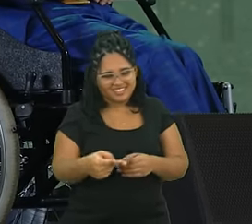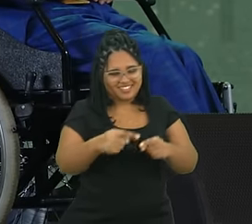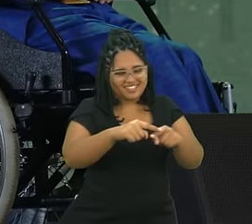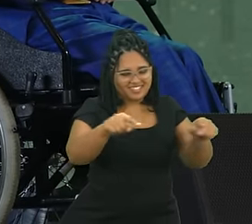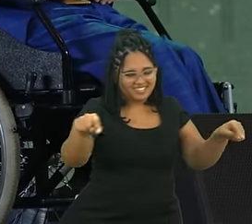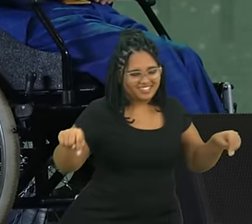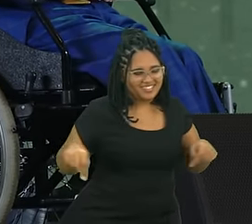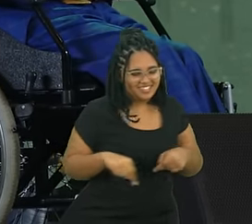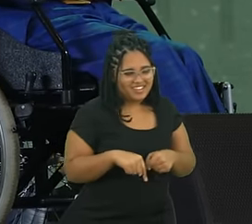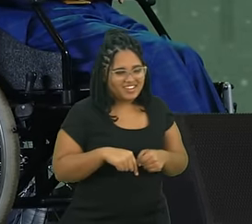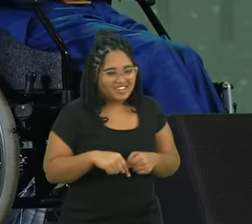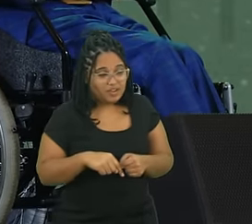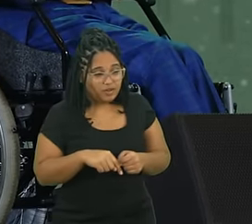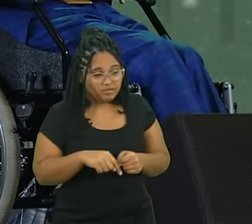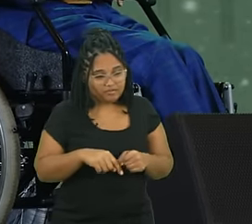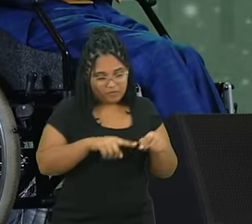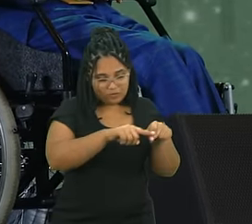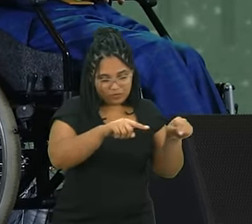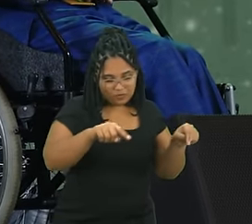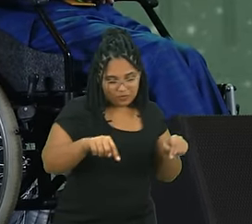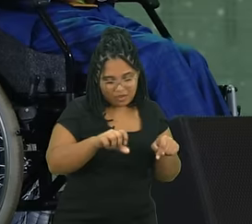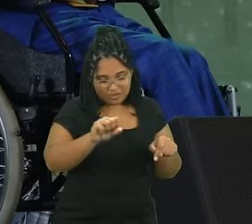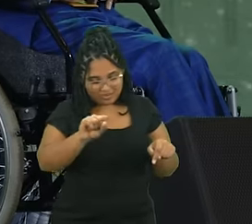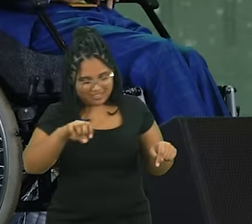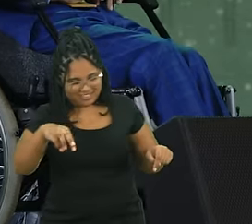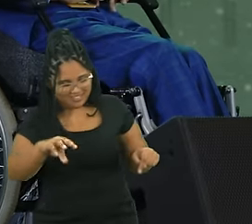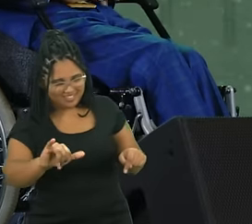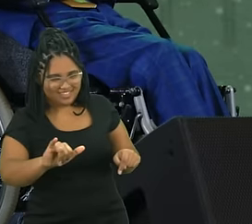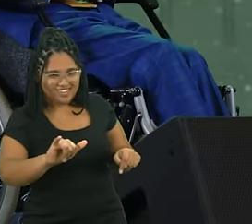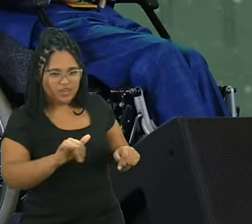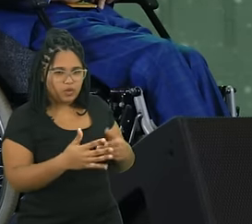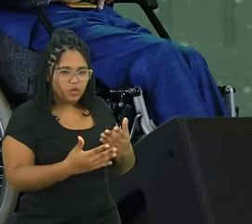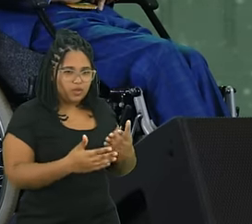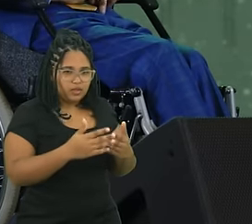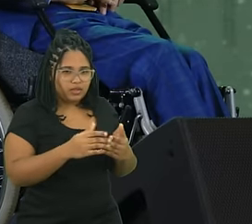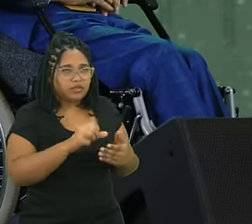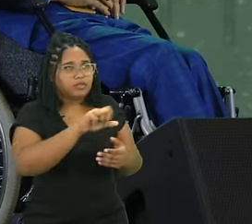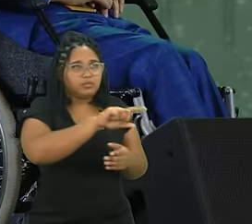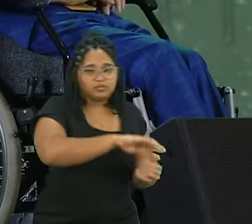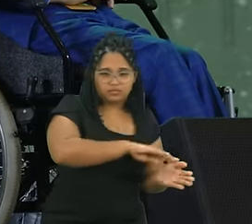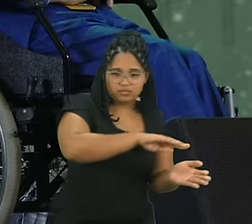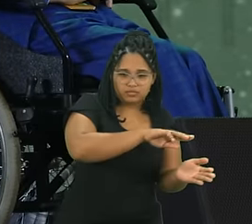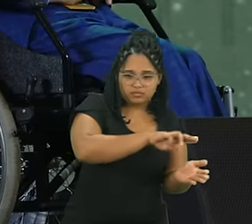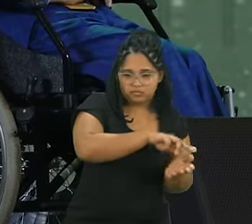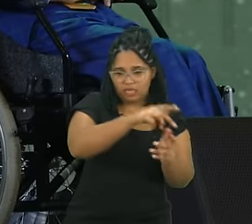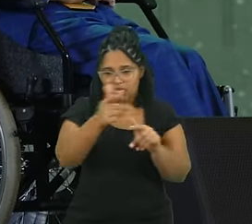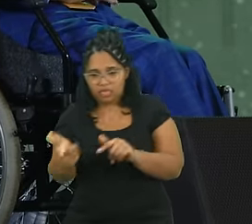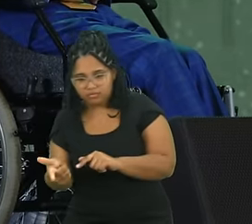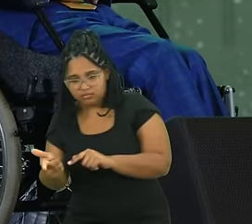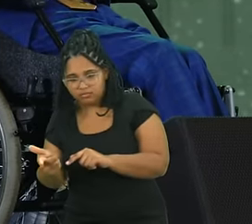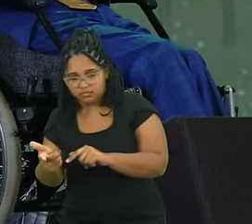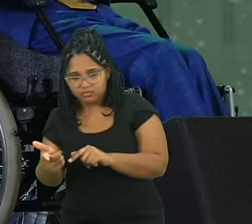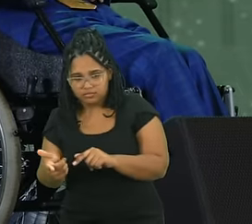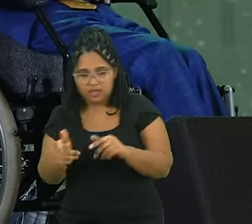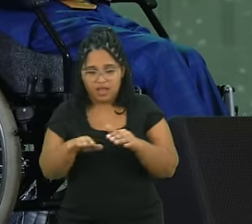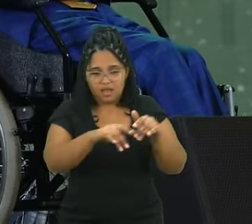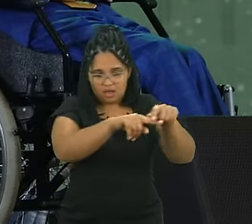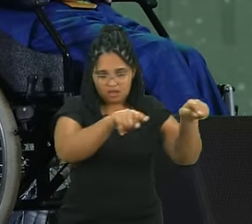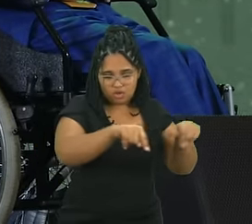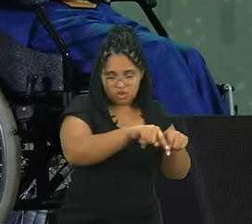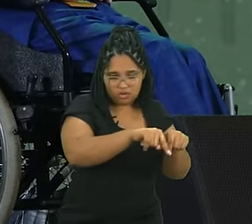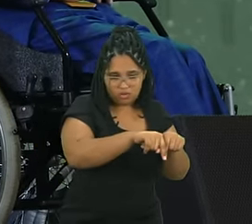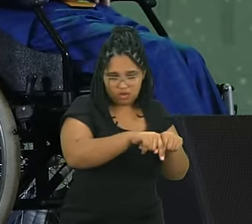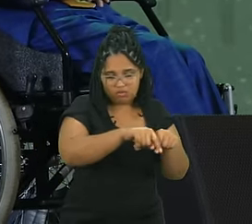quarto, ia para a semi. Piorava, ia para a UTI. Melhorava, ia para a semi. Saía da semi, ia para a UTI. Depois voltava para o quarto. Era assim,